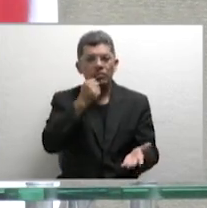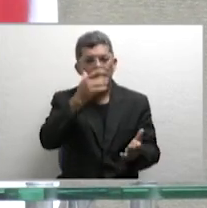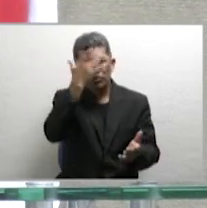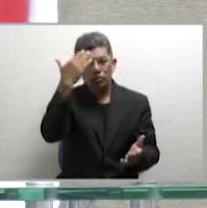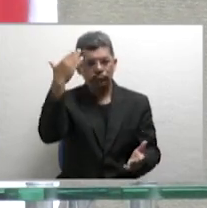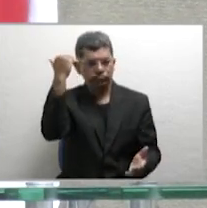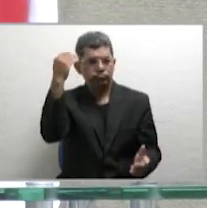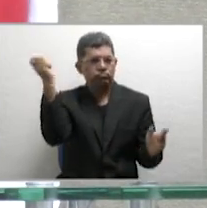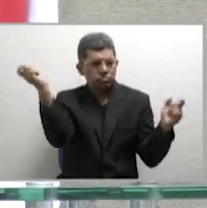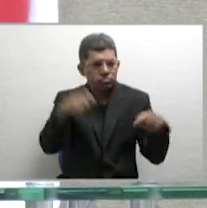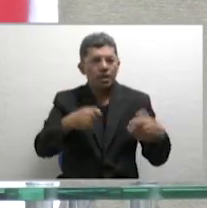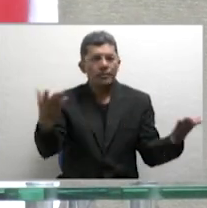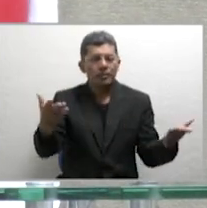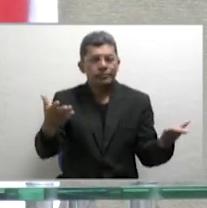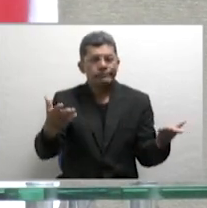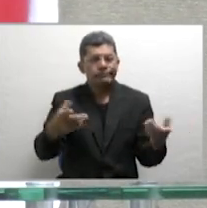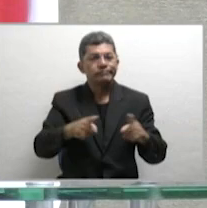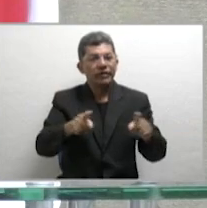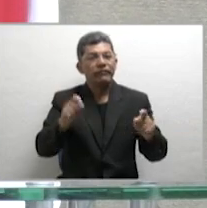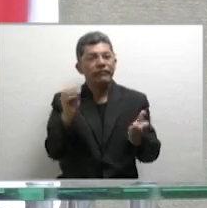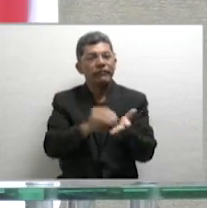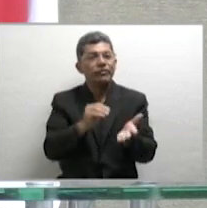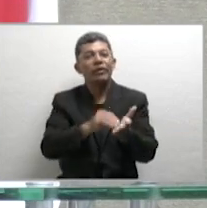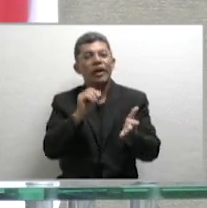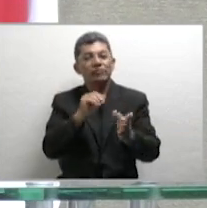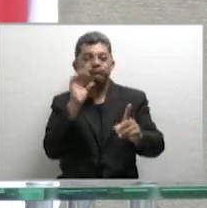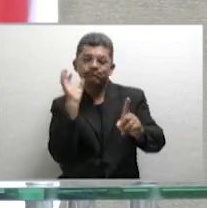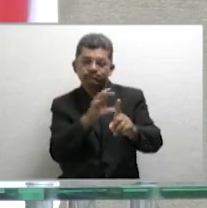talentosos. Eu acho que falta incentivo e